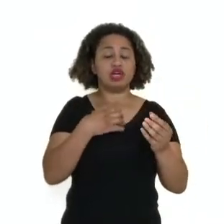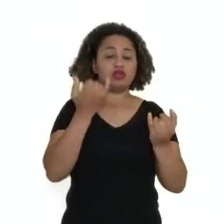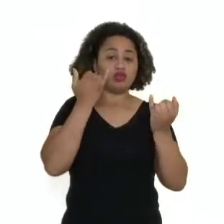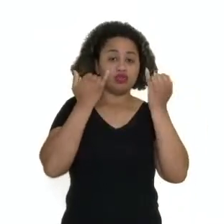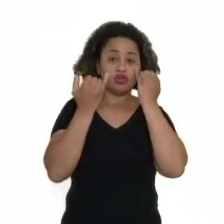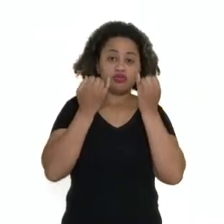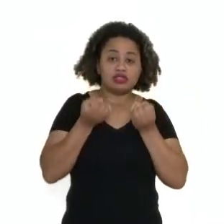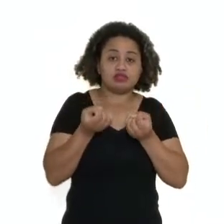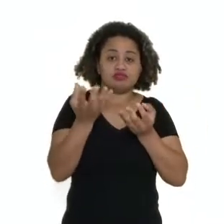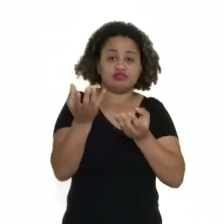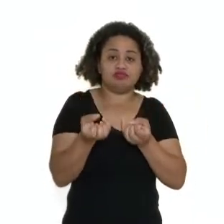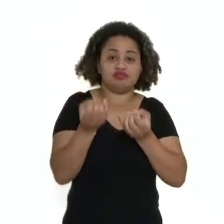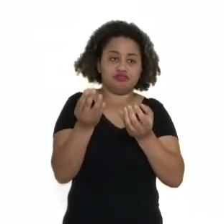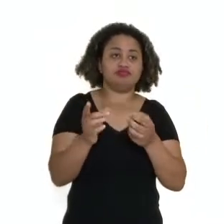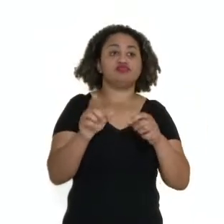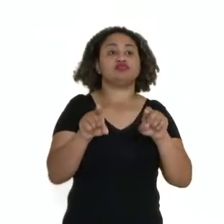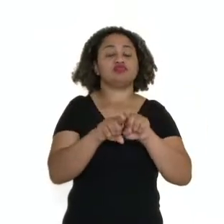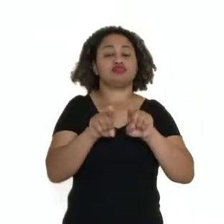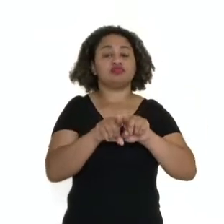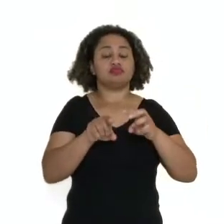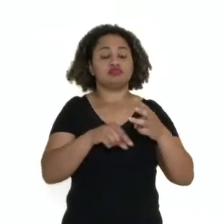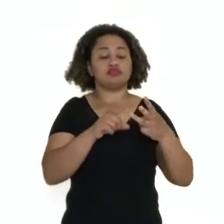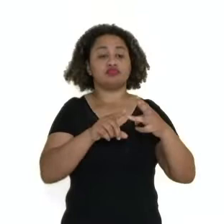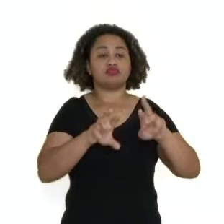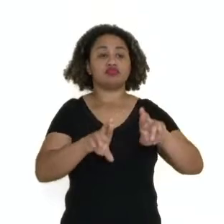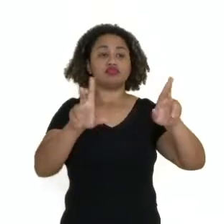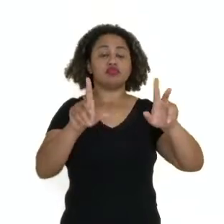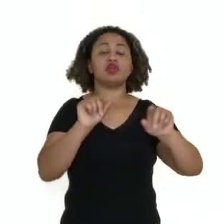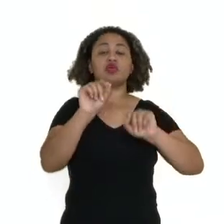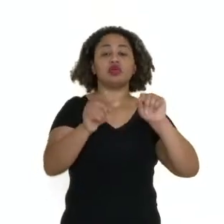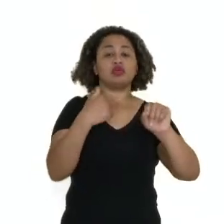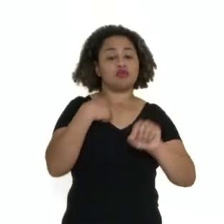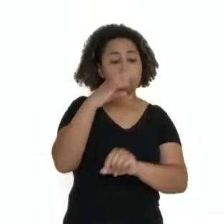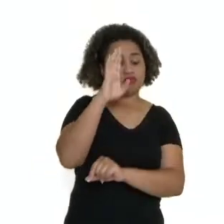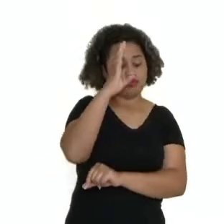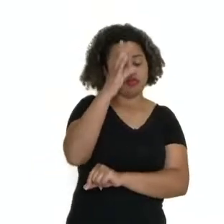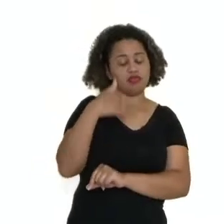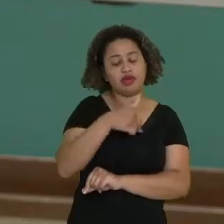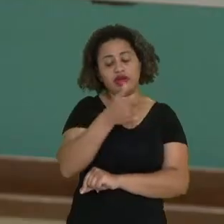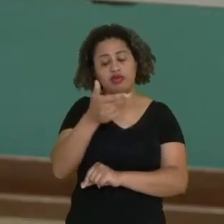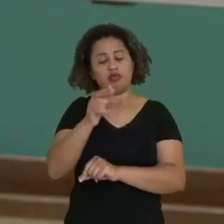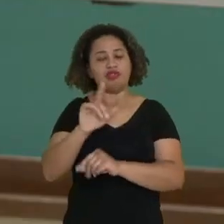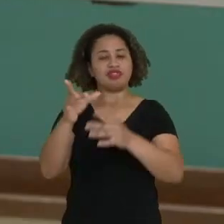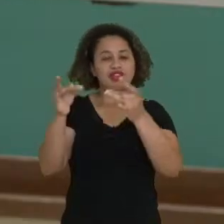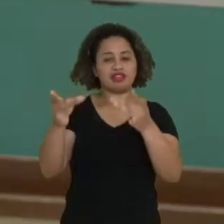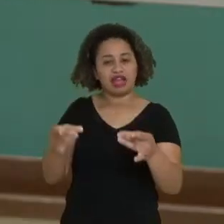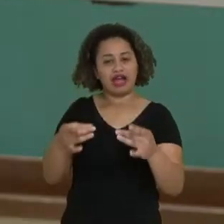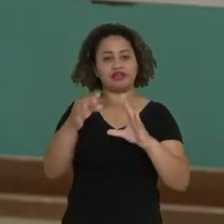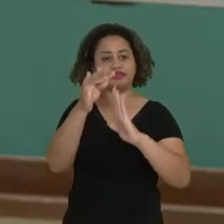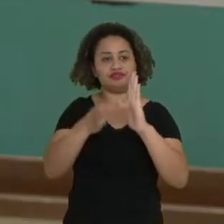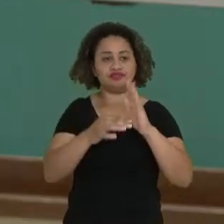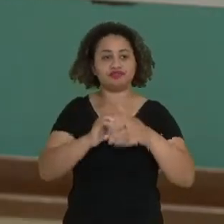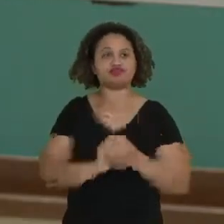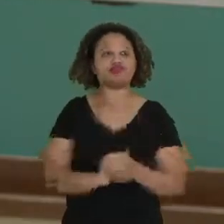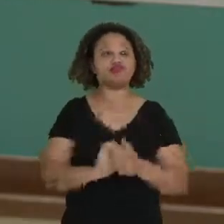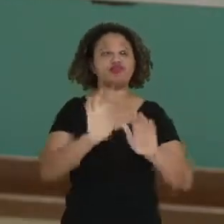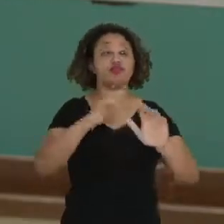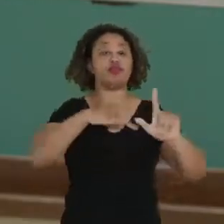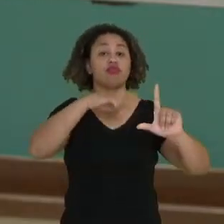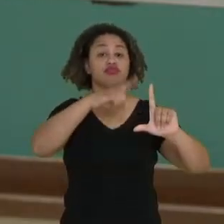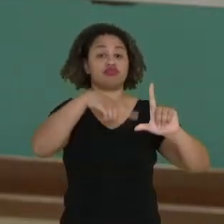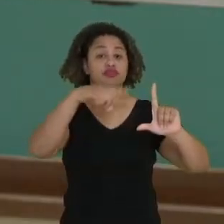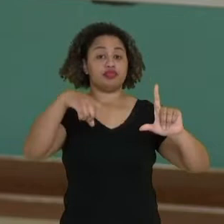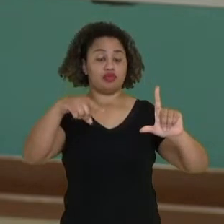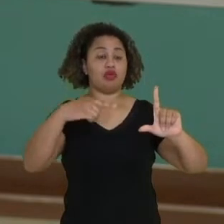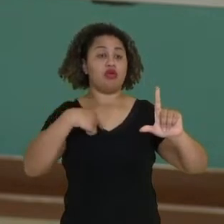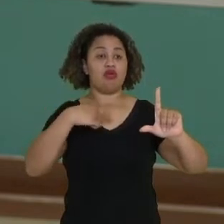informação. Diferenciar as partes principais e secundárias do texto. Gráfico na tela, gráfico do IBGE Educa,